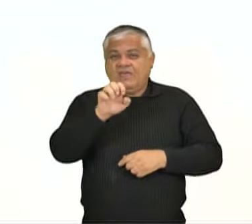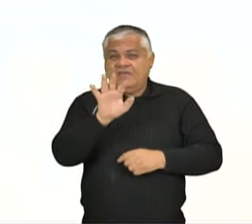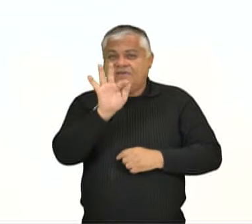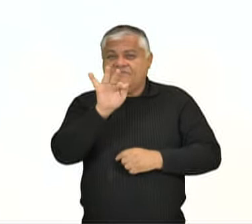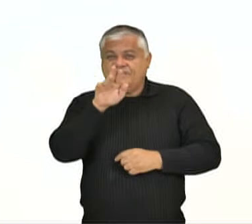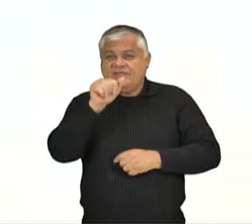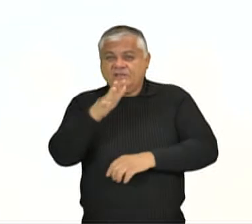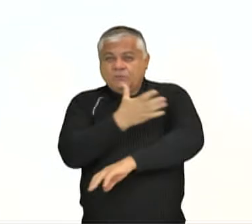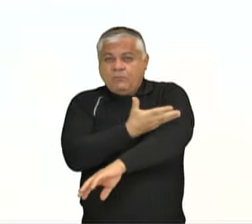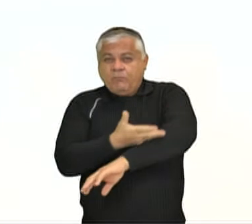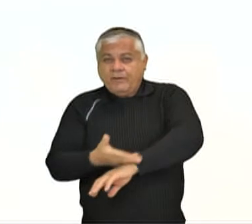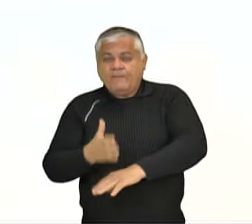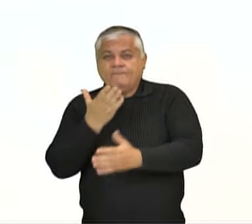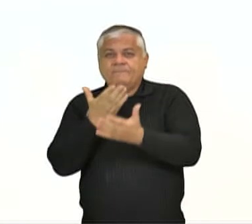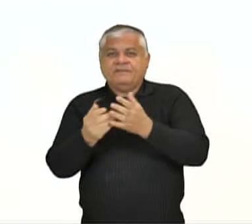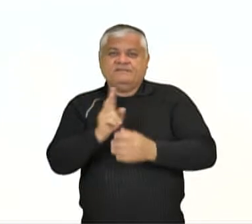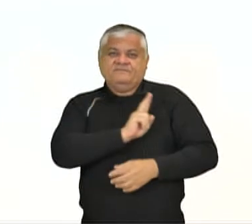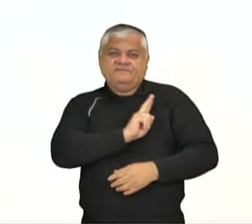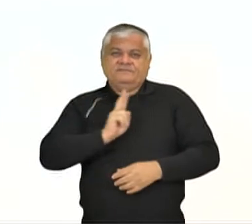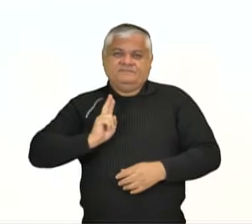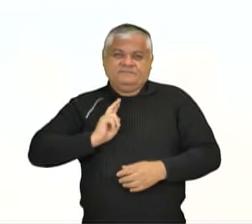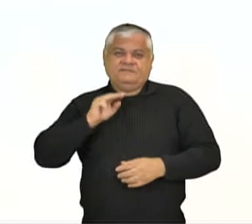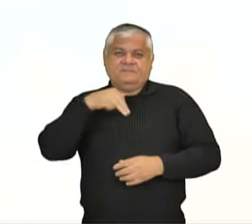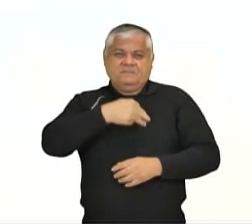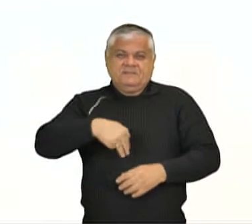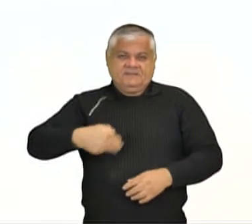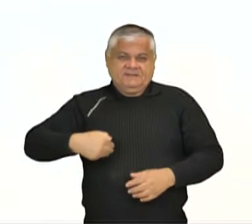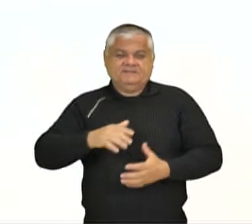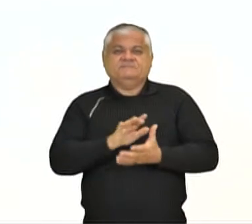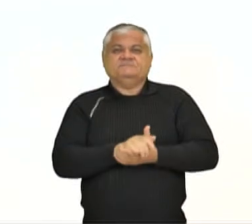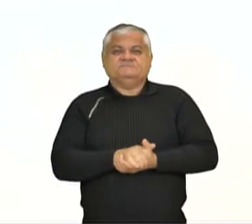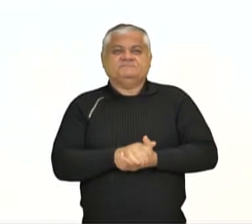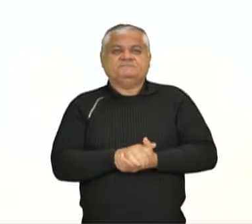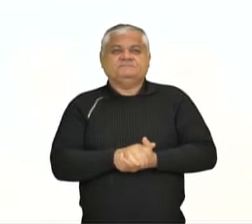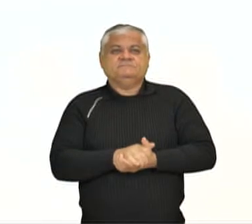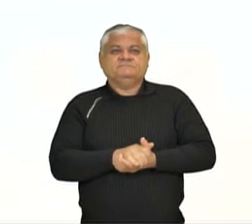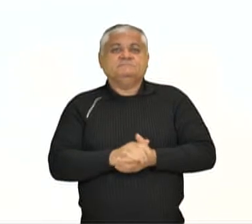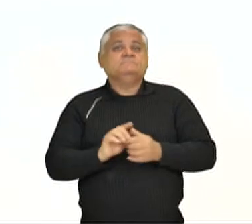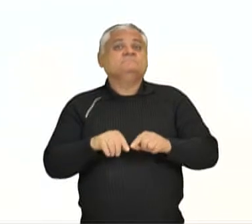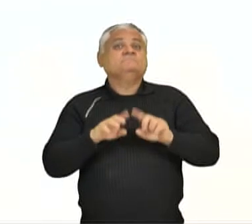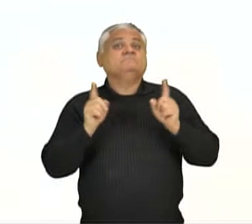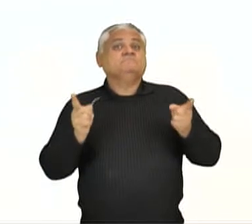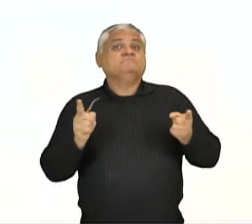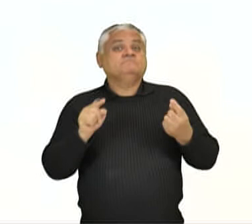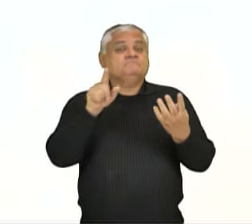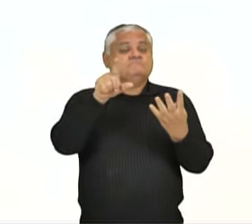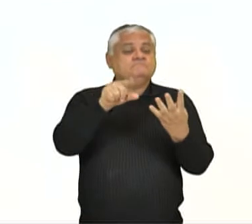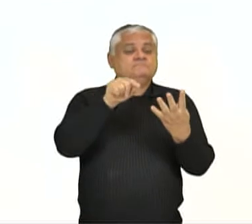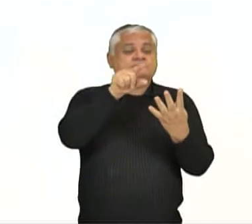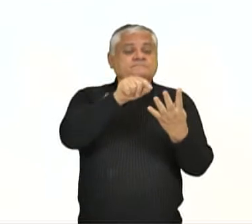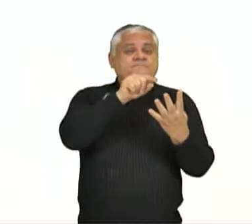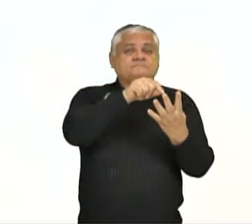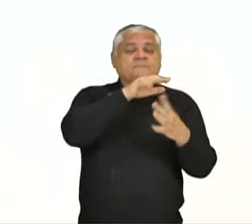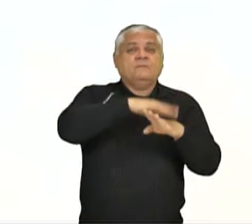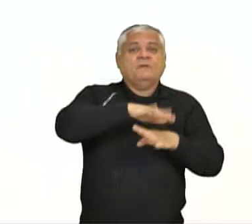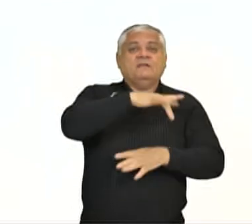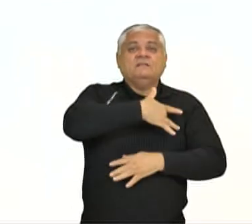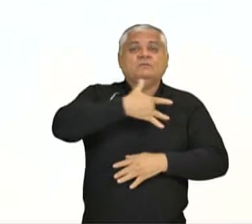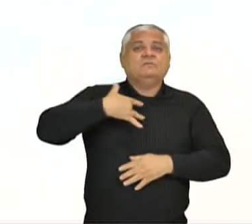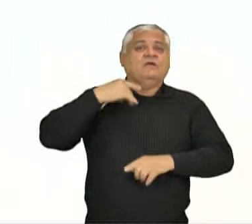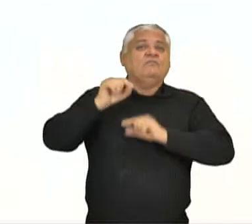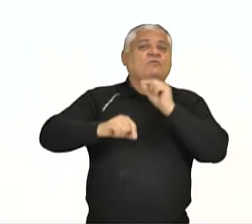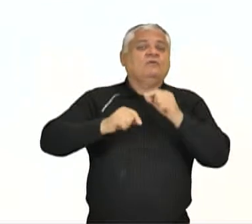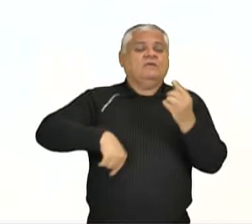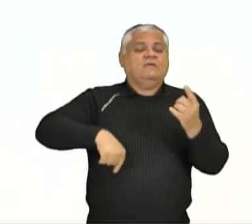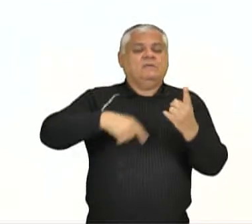perde vitaminas e minerais. Por isso, a escolha mais saudável indica um tipo